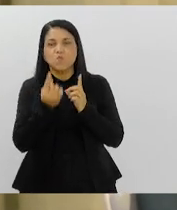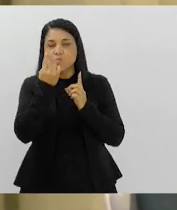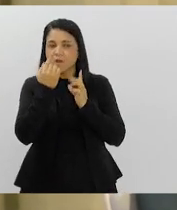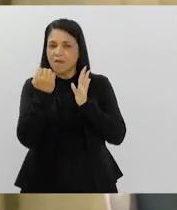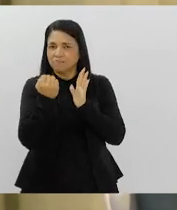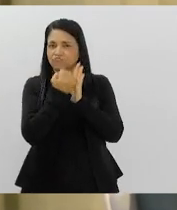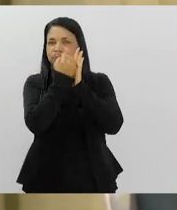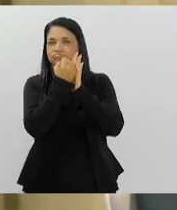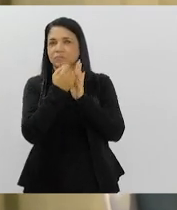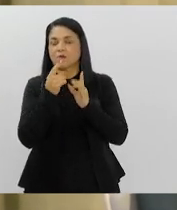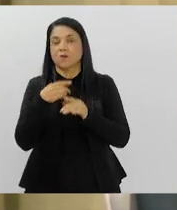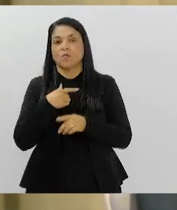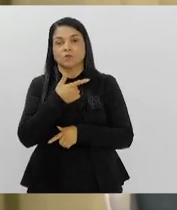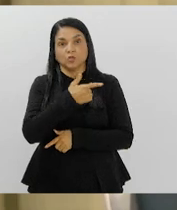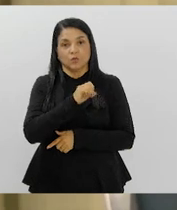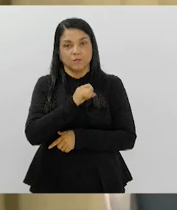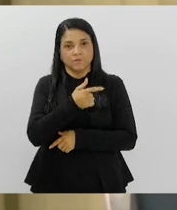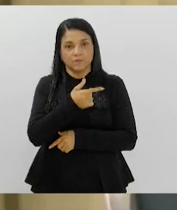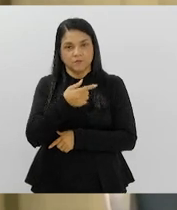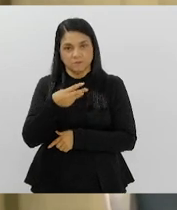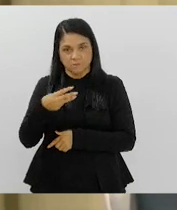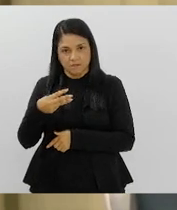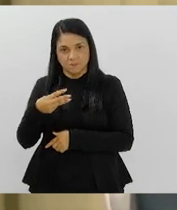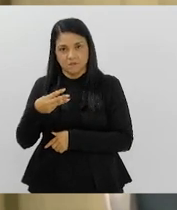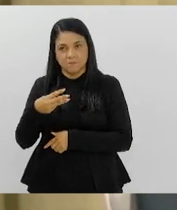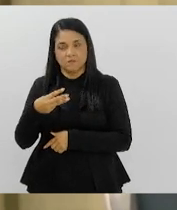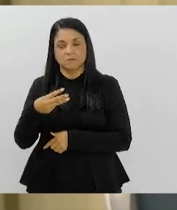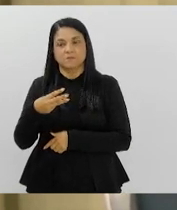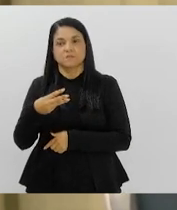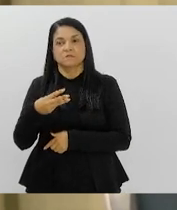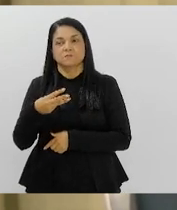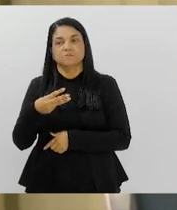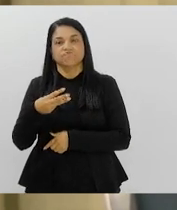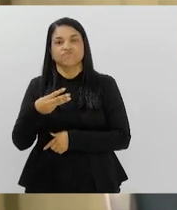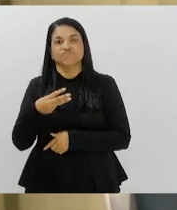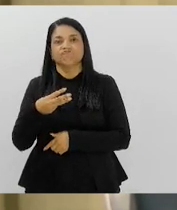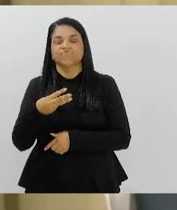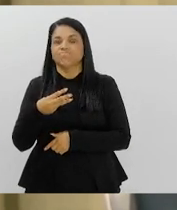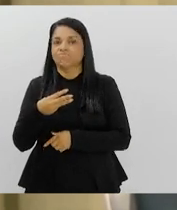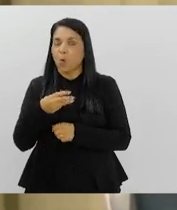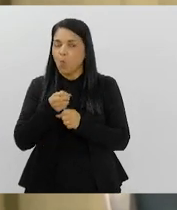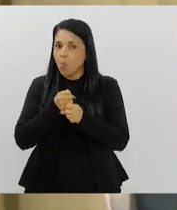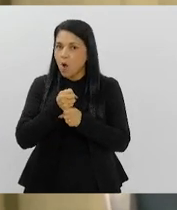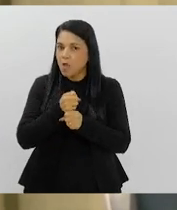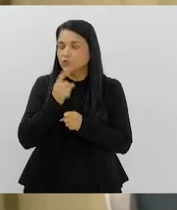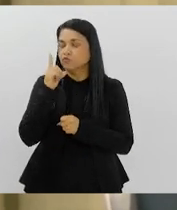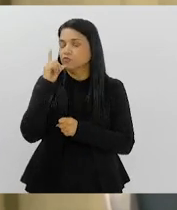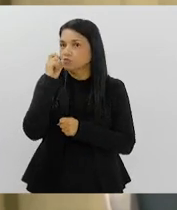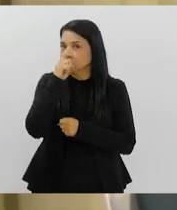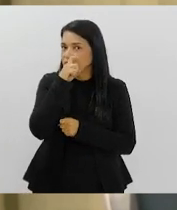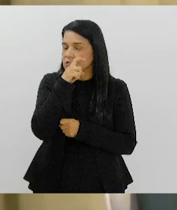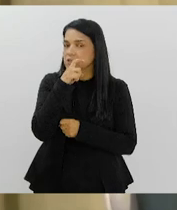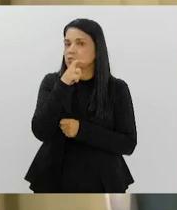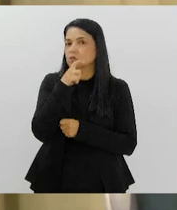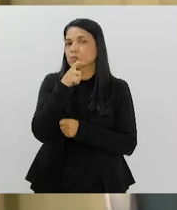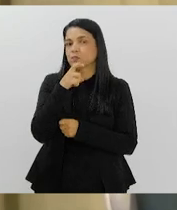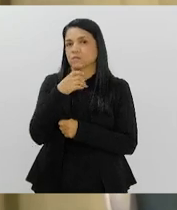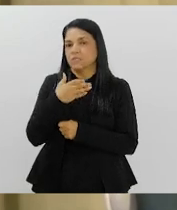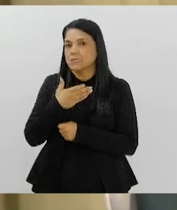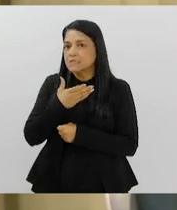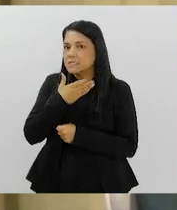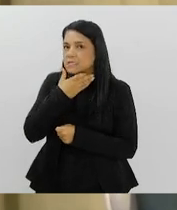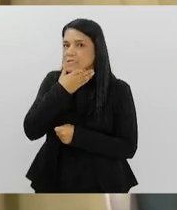O ano de 23, como colocado aqui pelos números, foi um ano de crise, sem dúvida alguma. Foi colocado já também aqui que